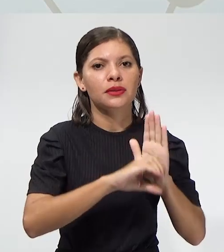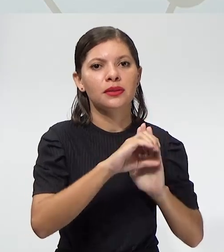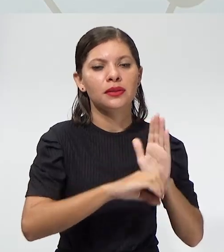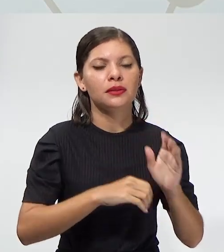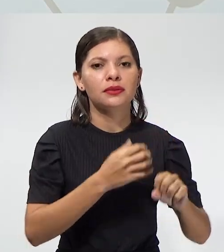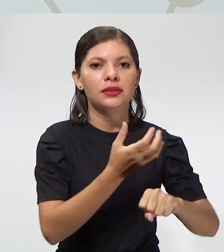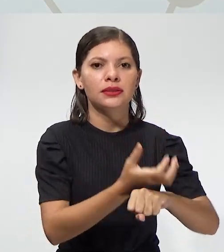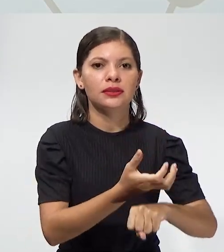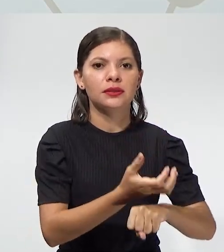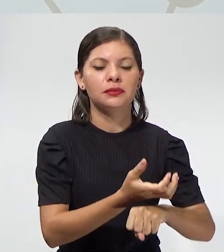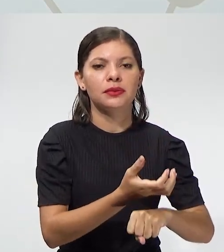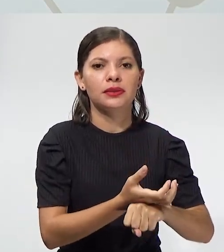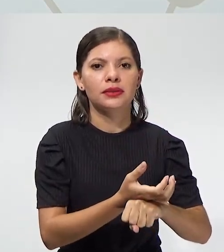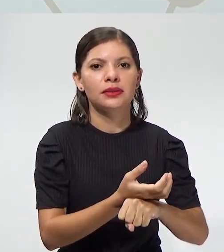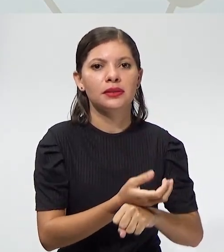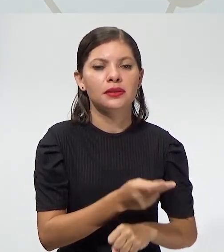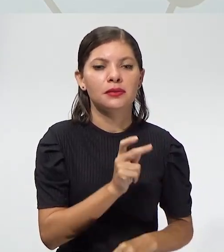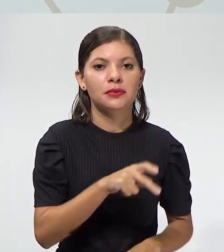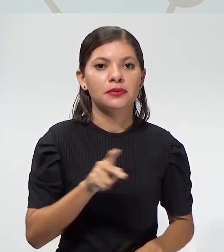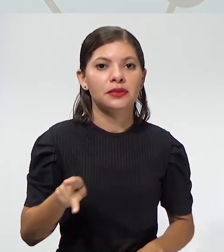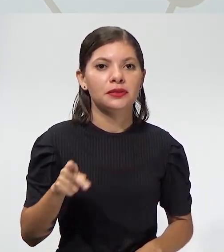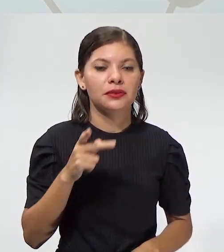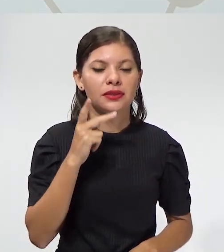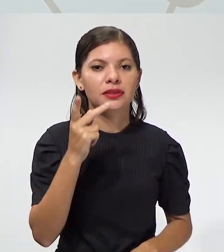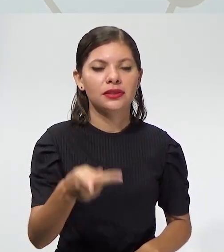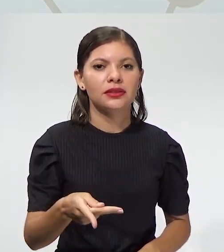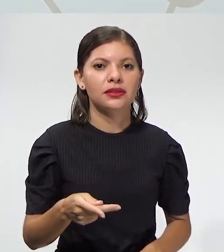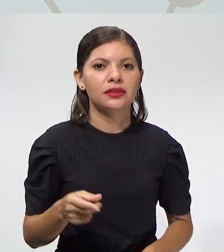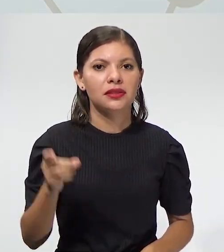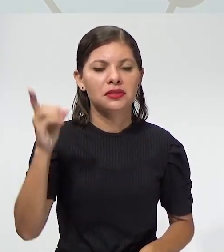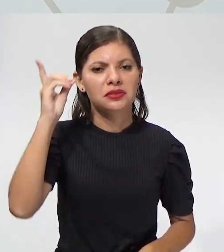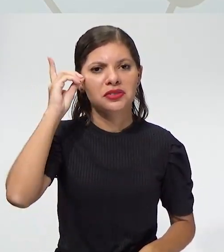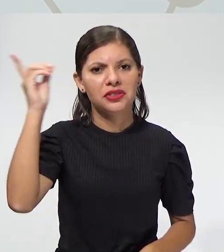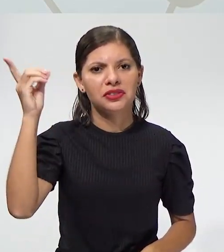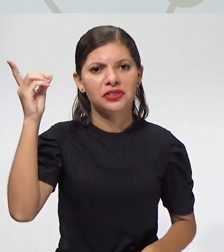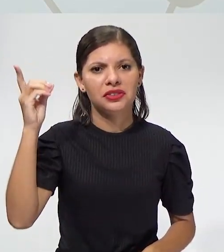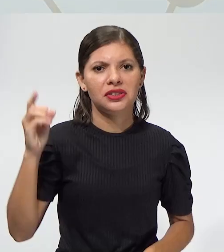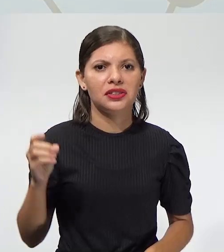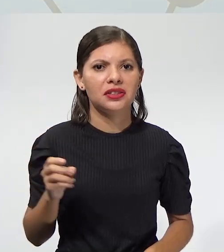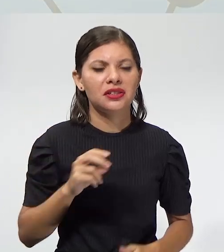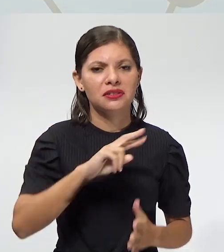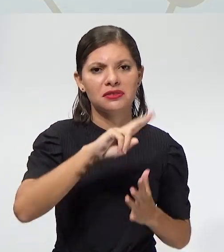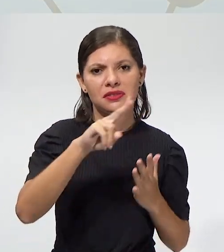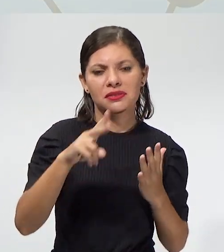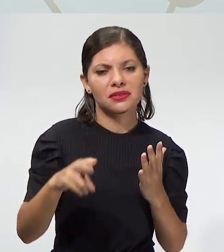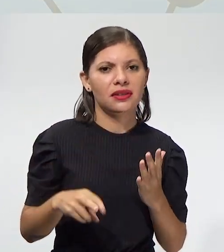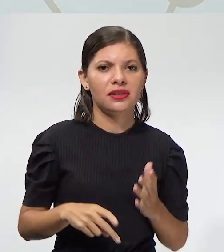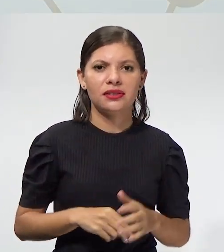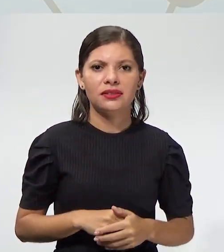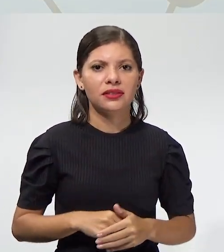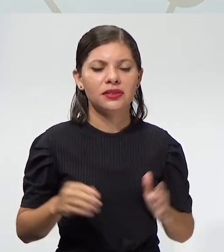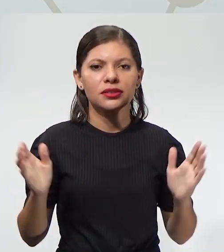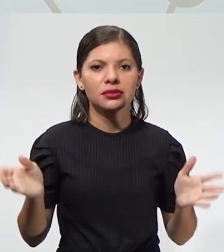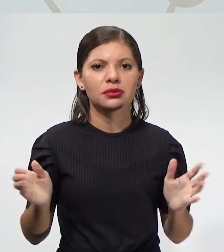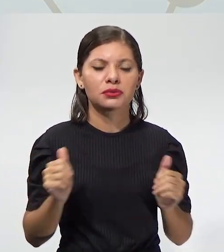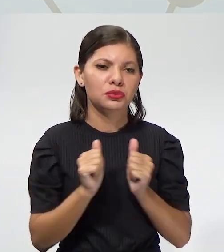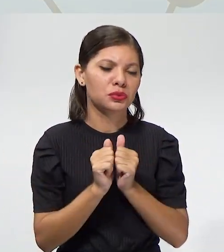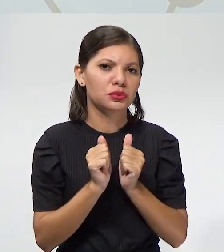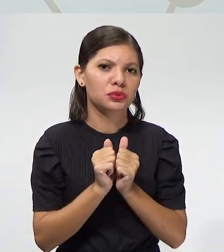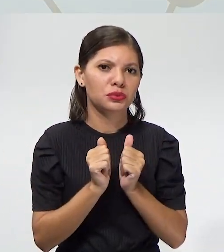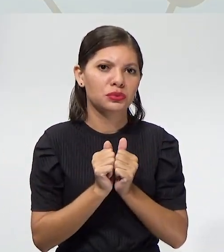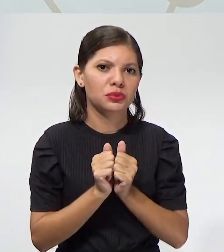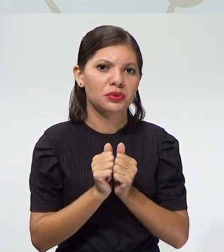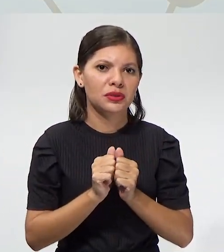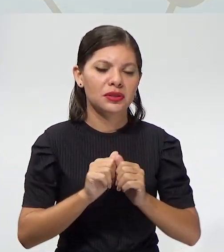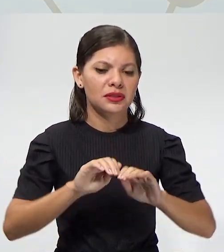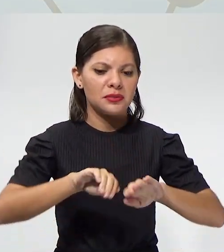disciplinas. Mas, como a professora bem disse, no dia a dia, as coisas acontecem ao mesmo tempo. Então, não existe essa separação. Essa